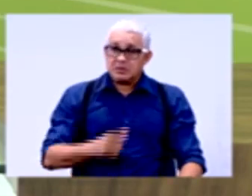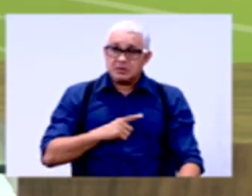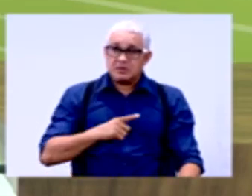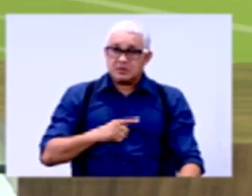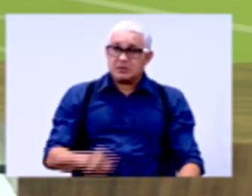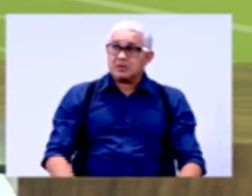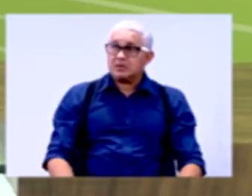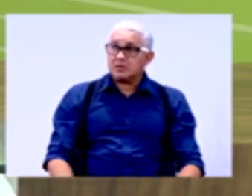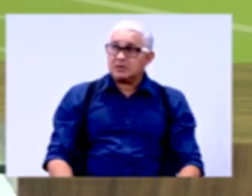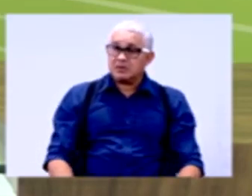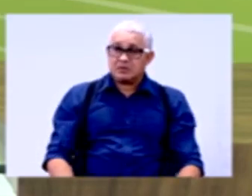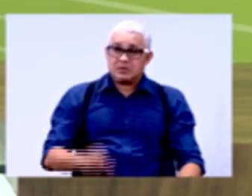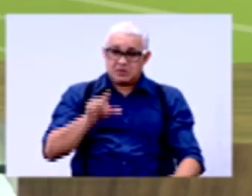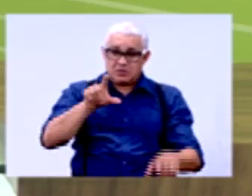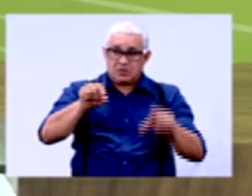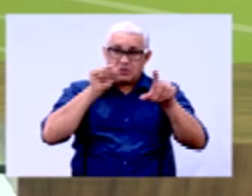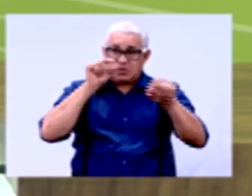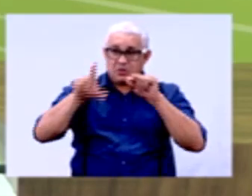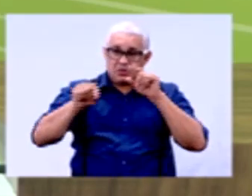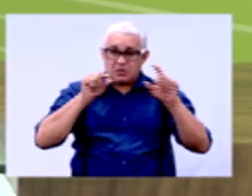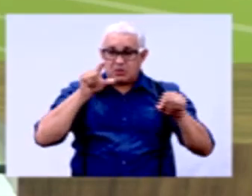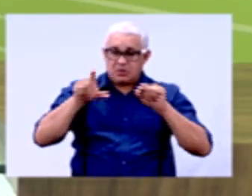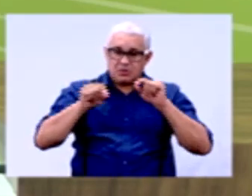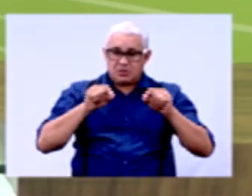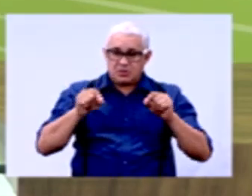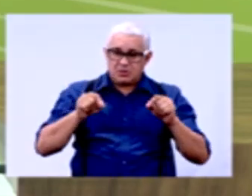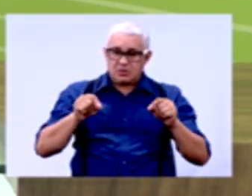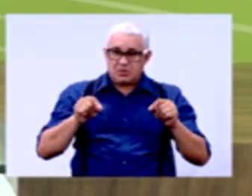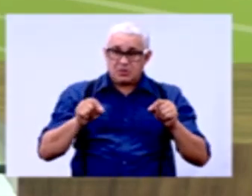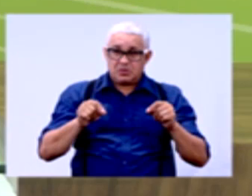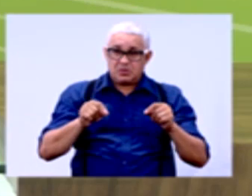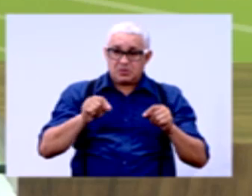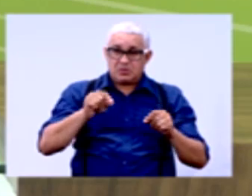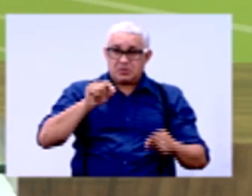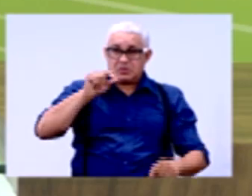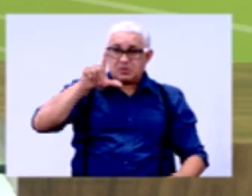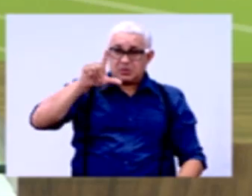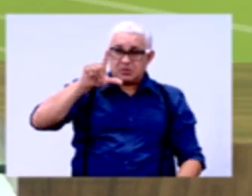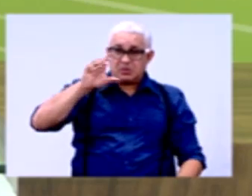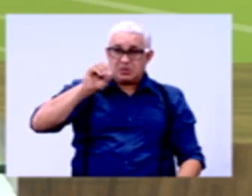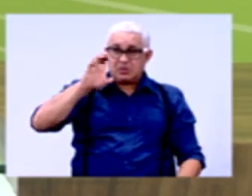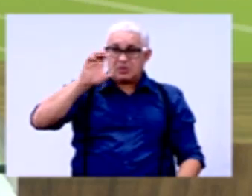de acordo com as opções disponibilizadas, né? Local Storage,